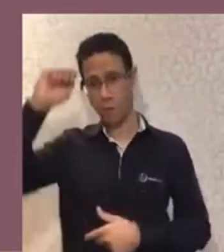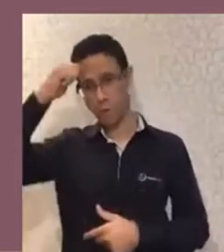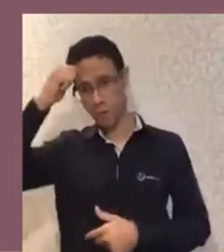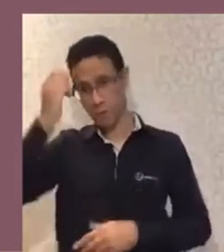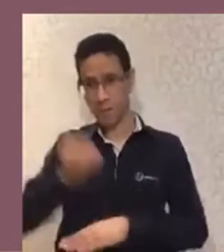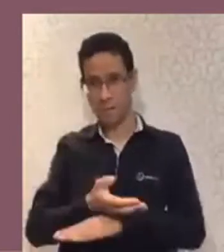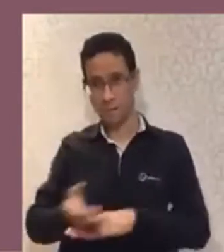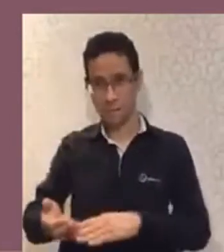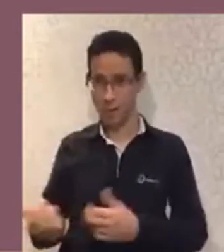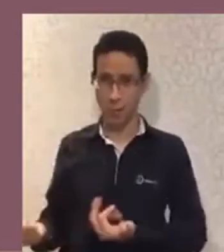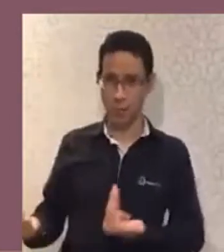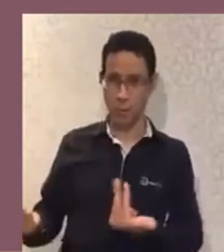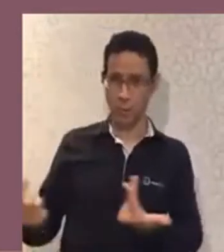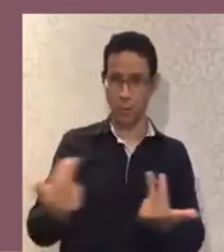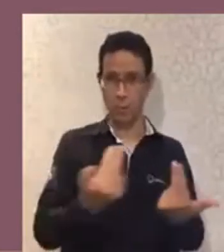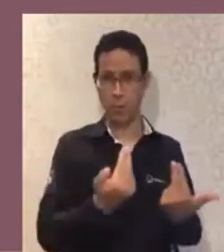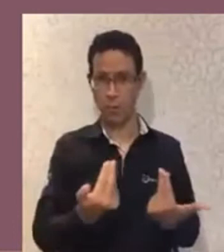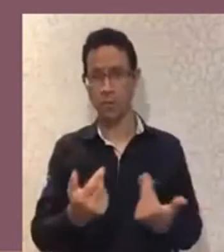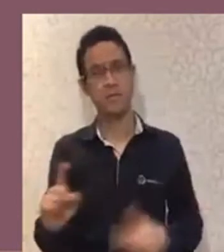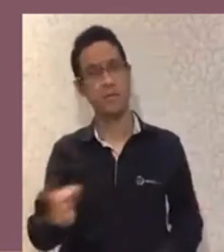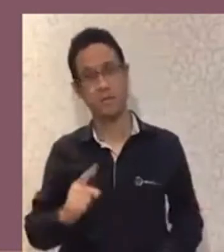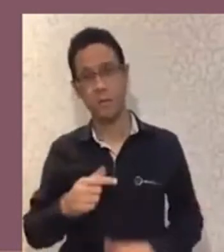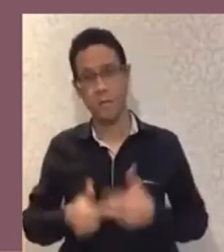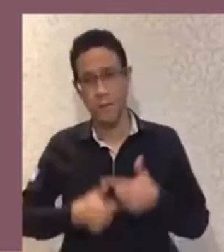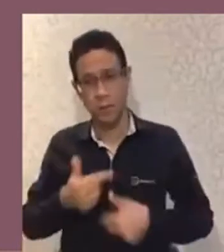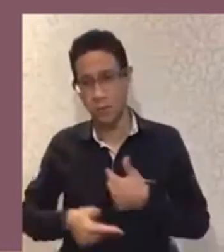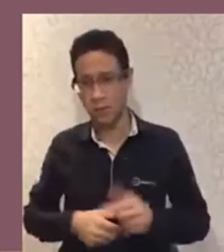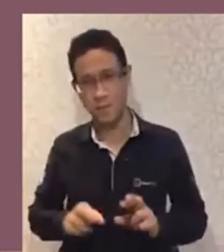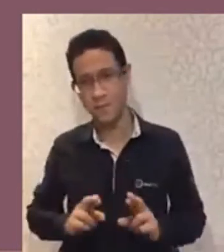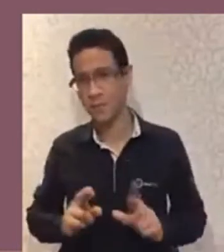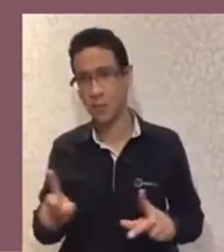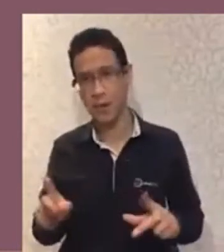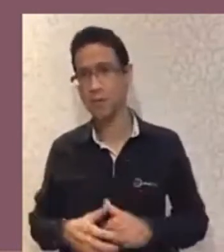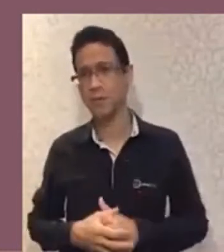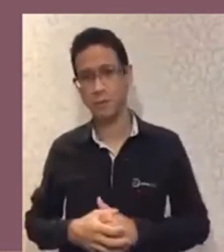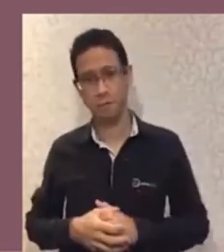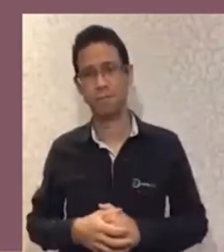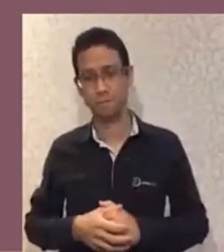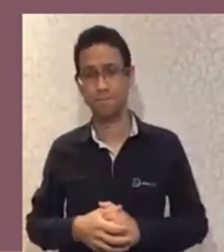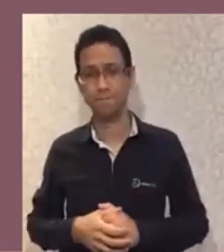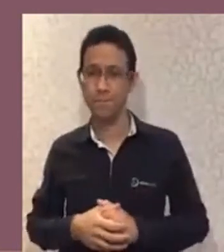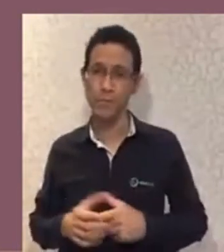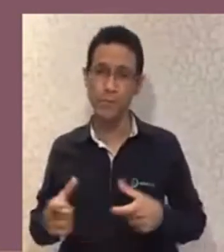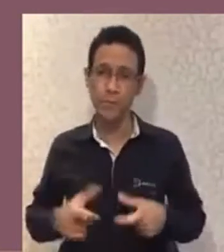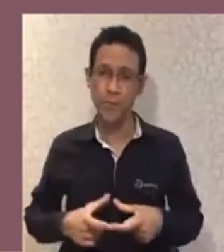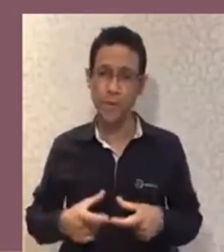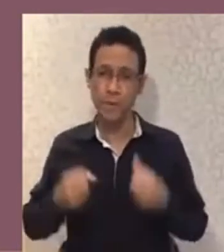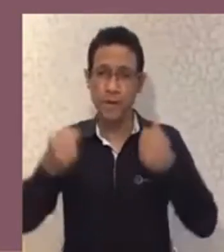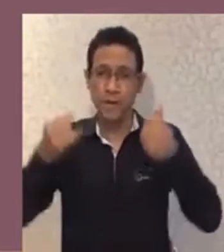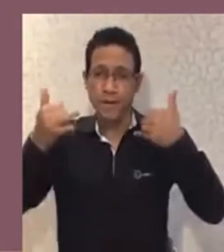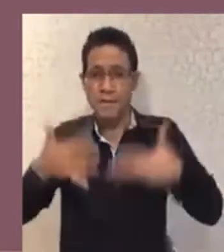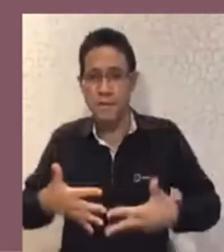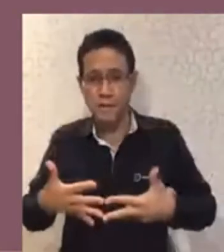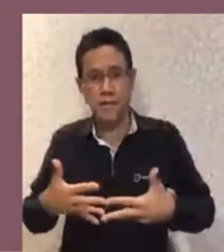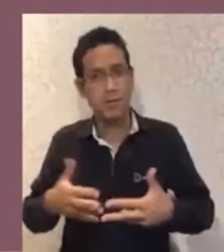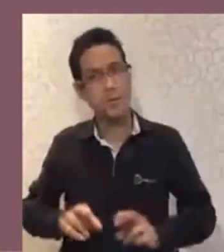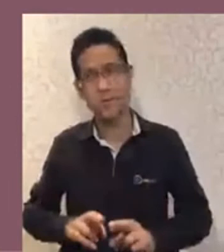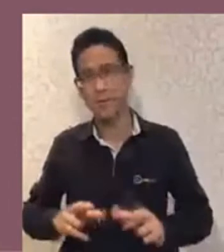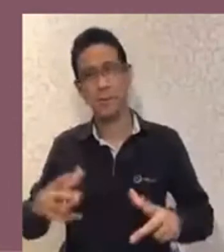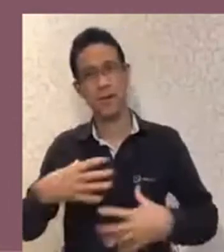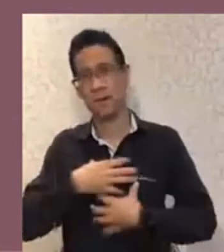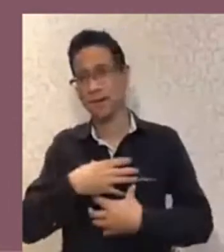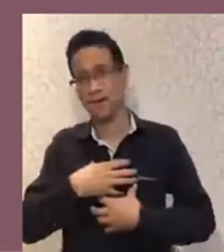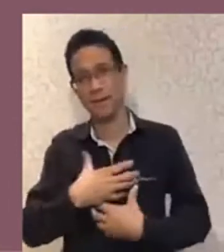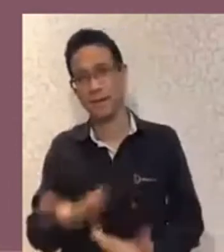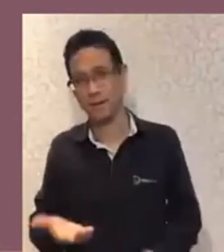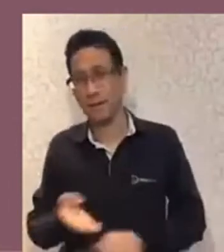todos é o mesmo lugar, o protagonismo não é o mesmo, né, da onde se fala não é o mesmo, né, e esse branco, né, que foi